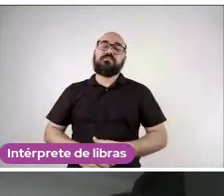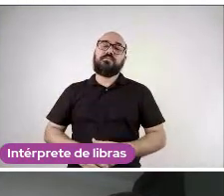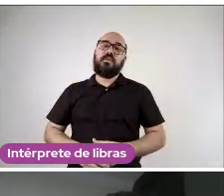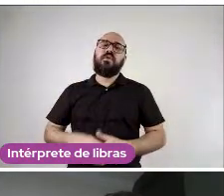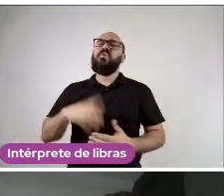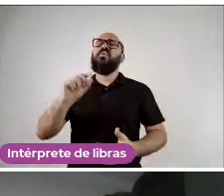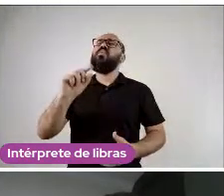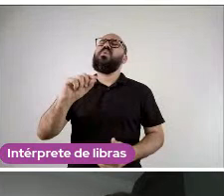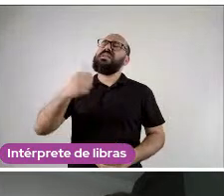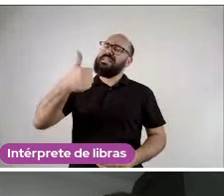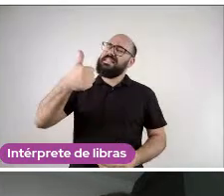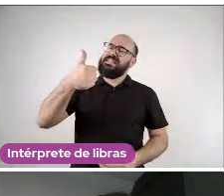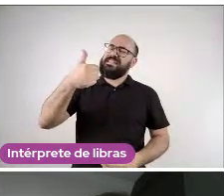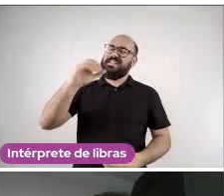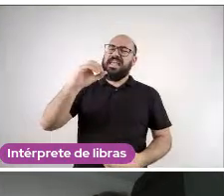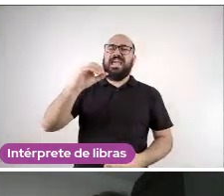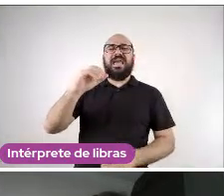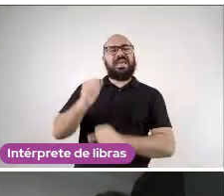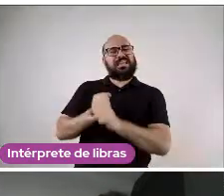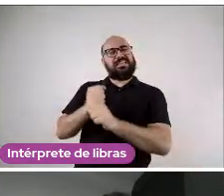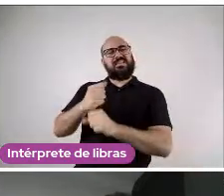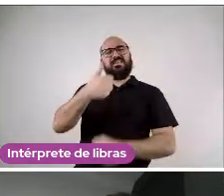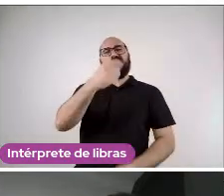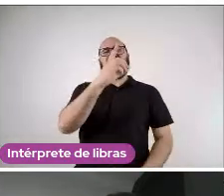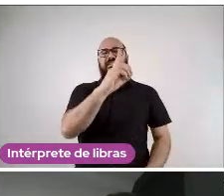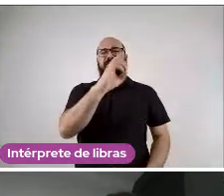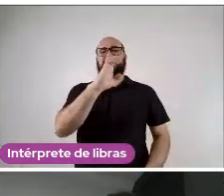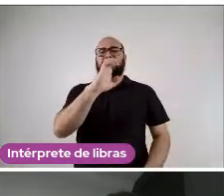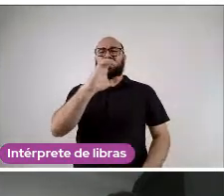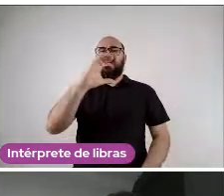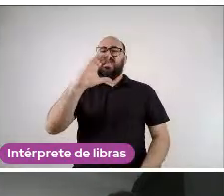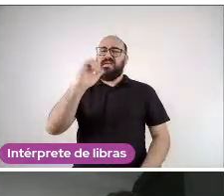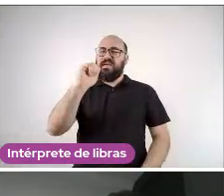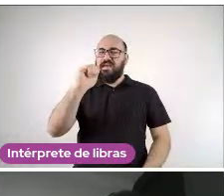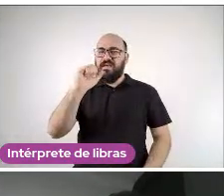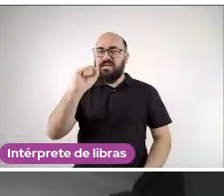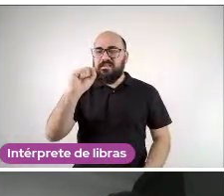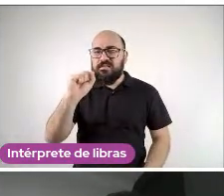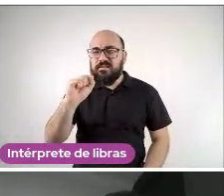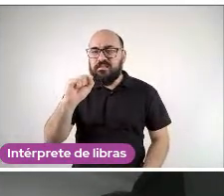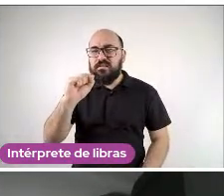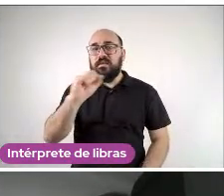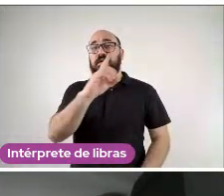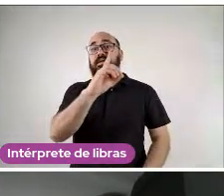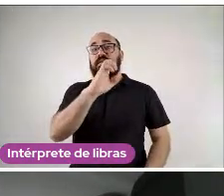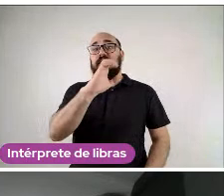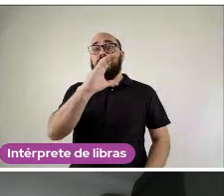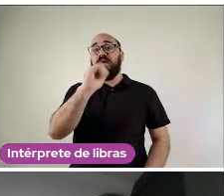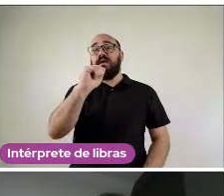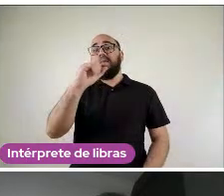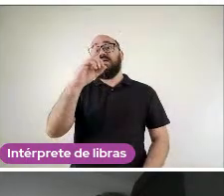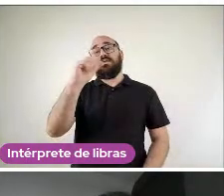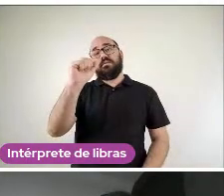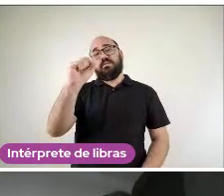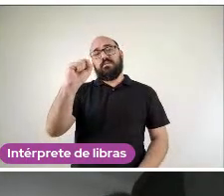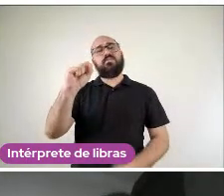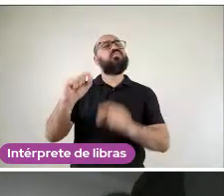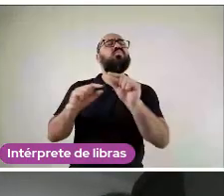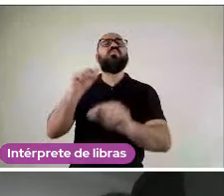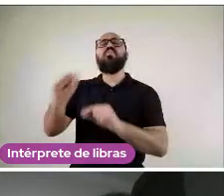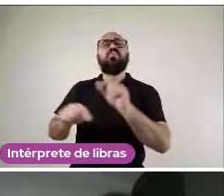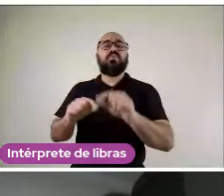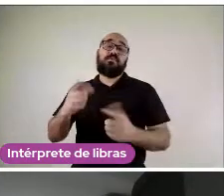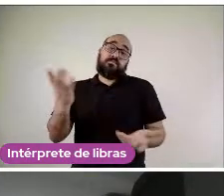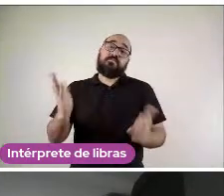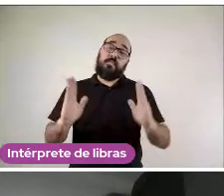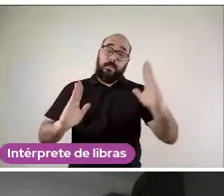década? Por que são feitas as décadas? As décadas são períodos, né,